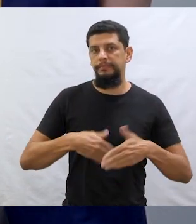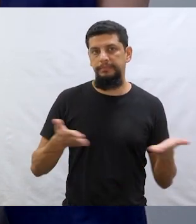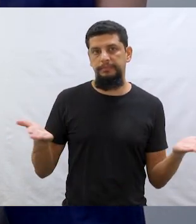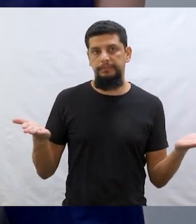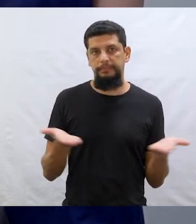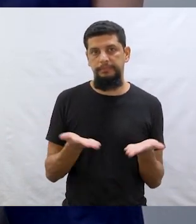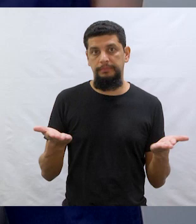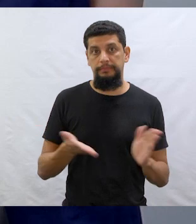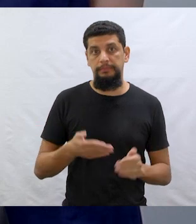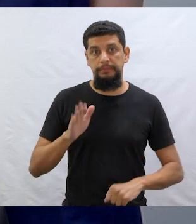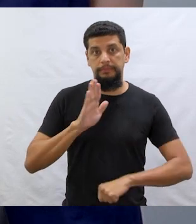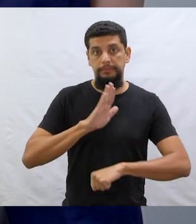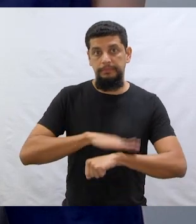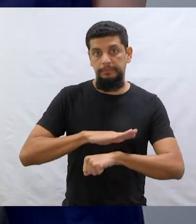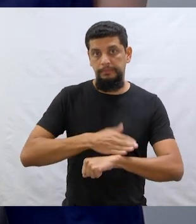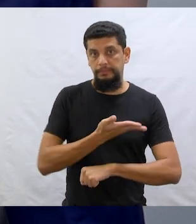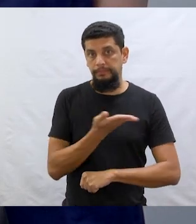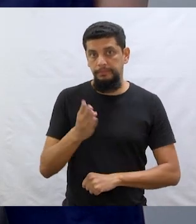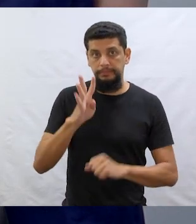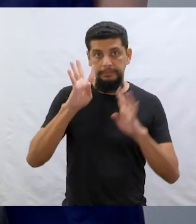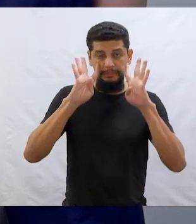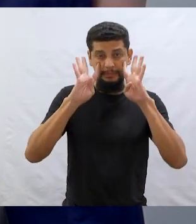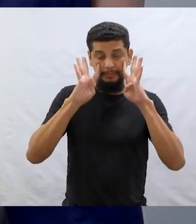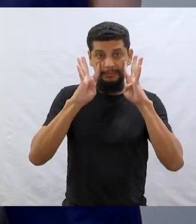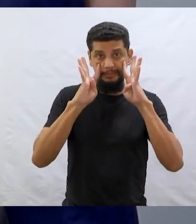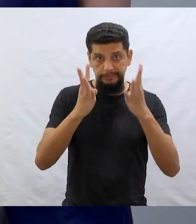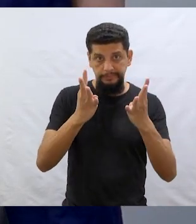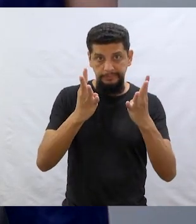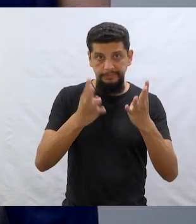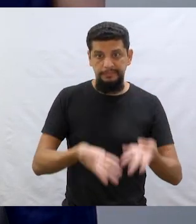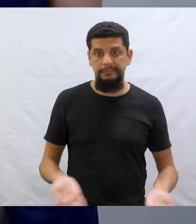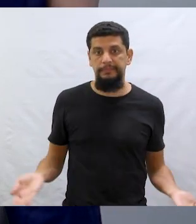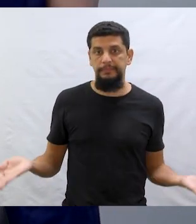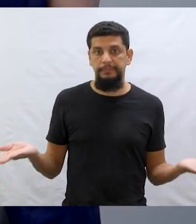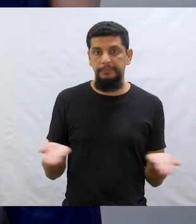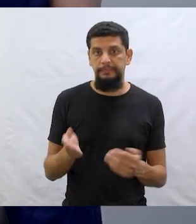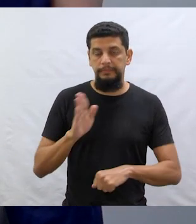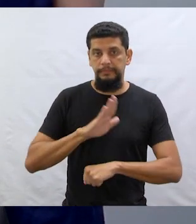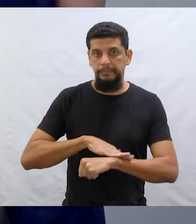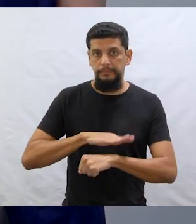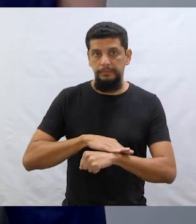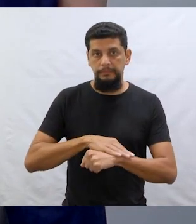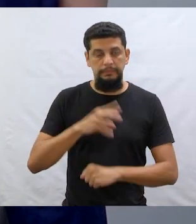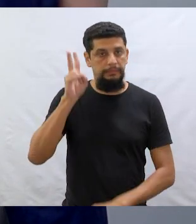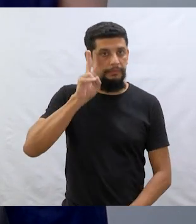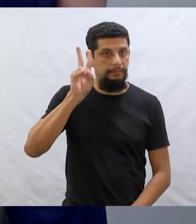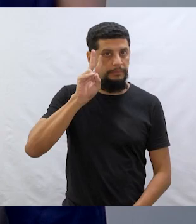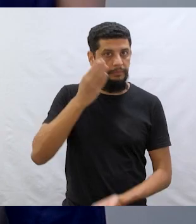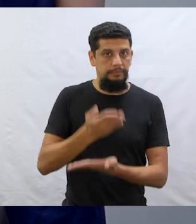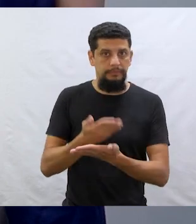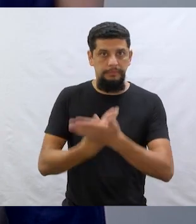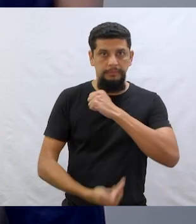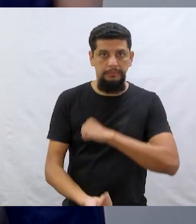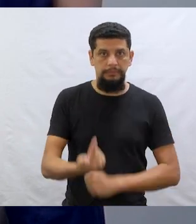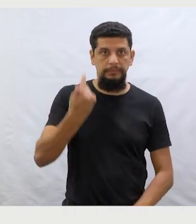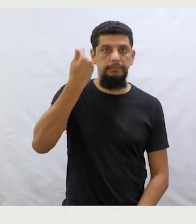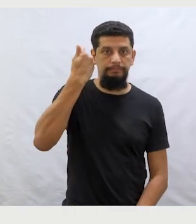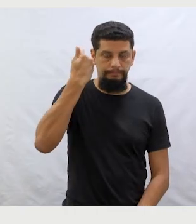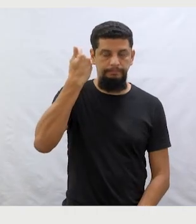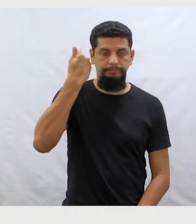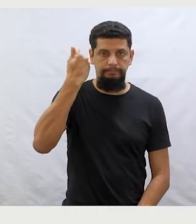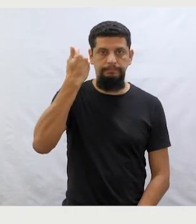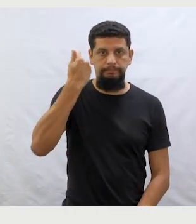Então agora é o momento de vocês prestarem bem atenção. É o momento de recordar a aula